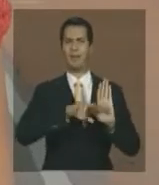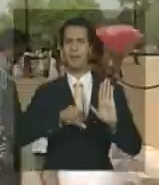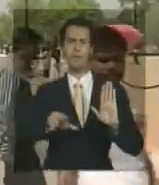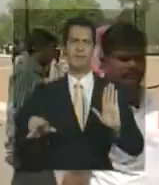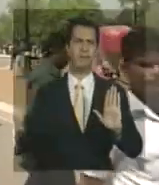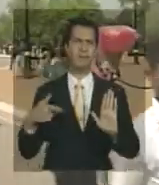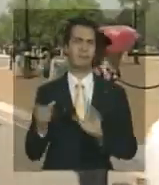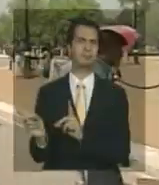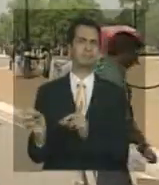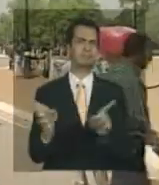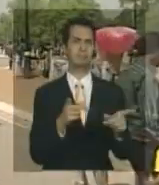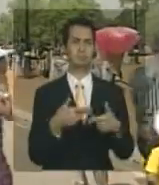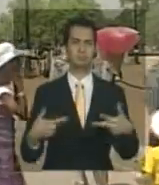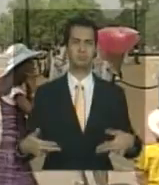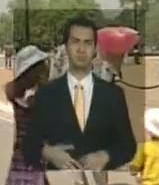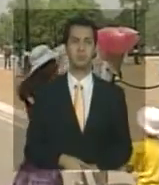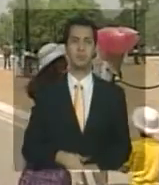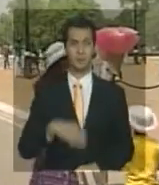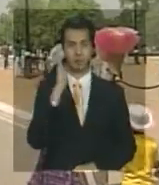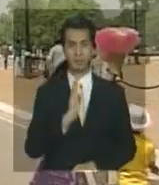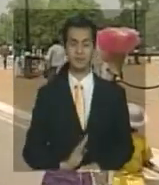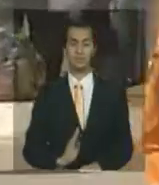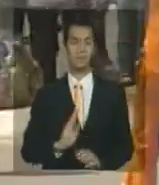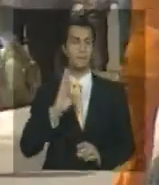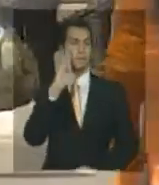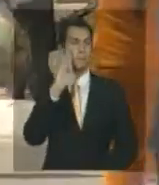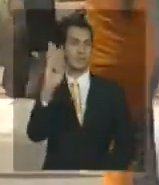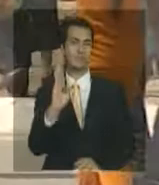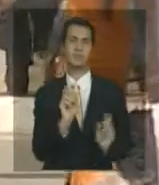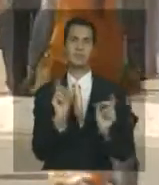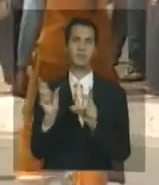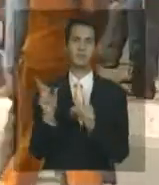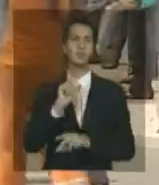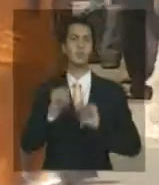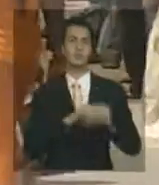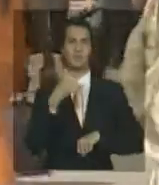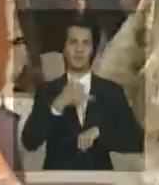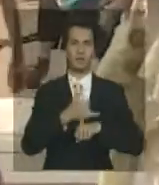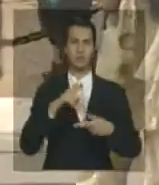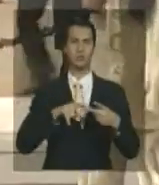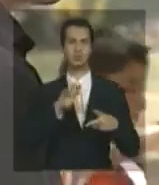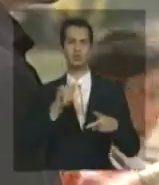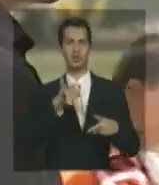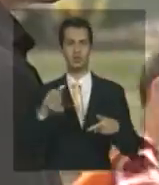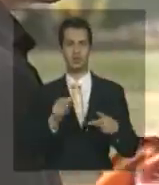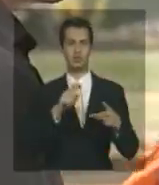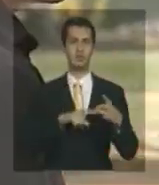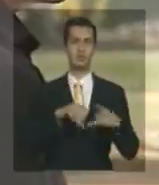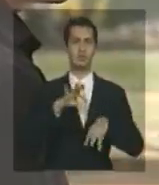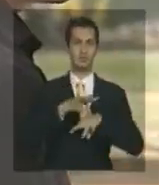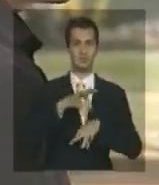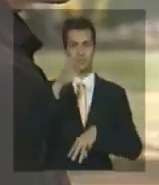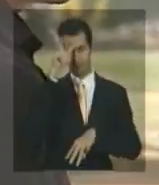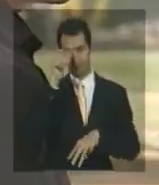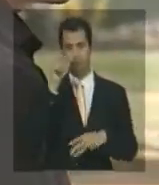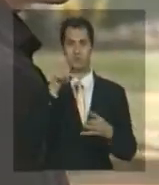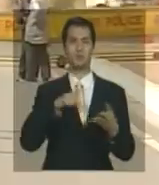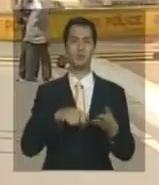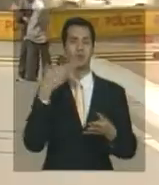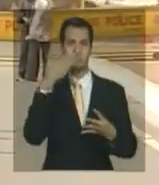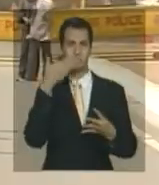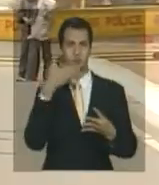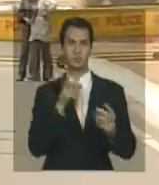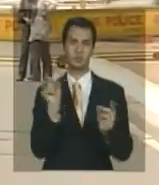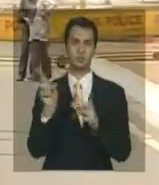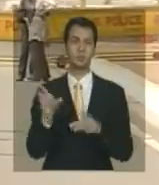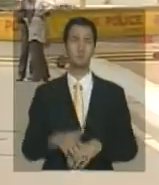produtos. Os principais produtos brasileiros exportados para a Índia são minério de ferro, soja, açúcar e carne de frango. O Brasil tem comprado